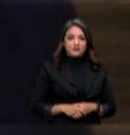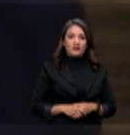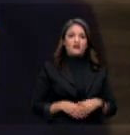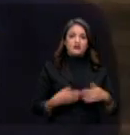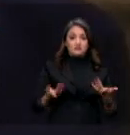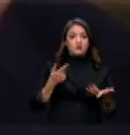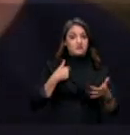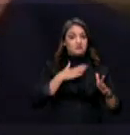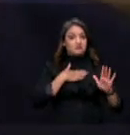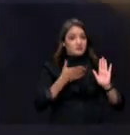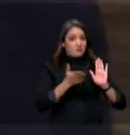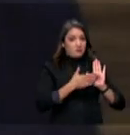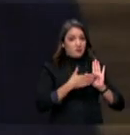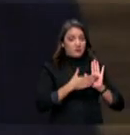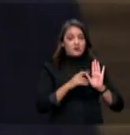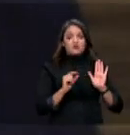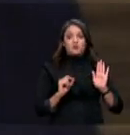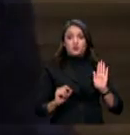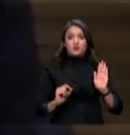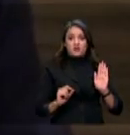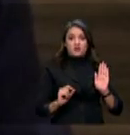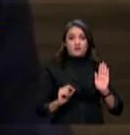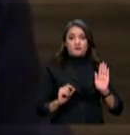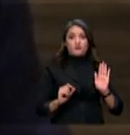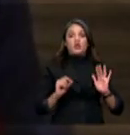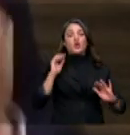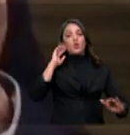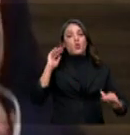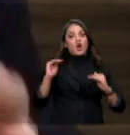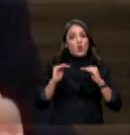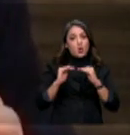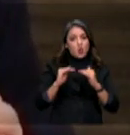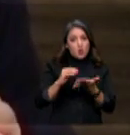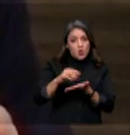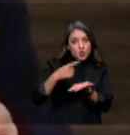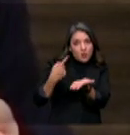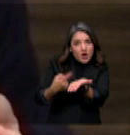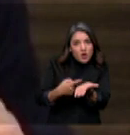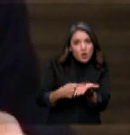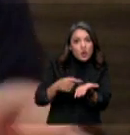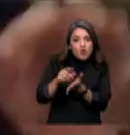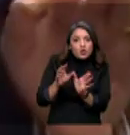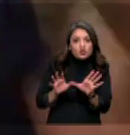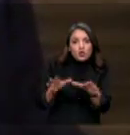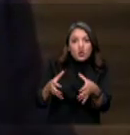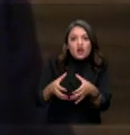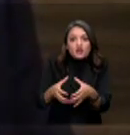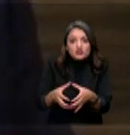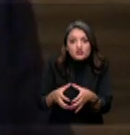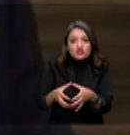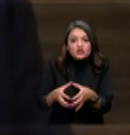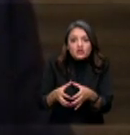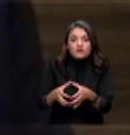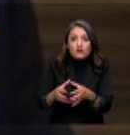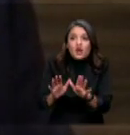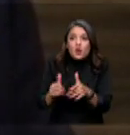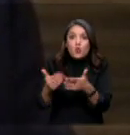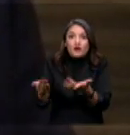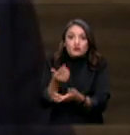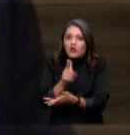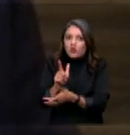o que eu estou propondo é que o acordo coletivo incide nas hipóteses em que não é possível o controle da